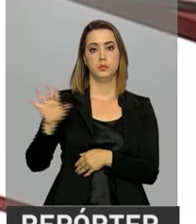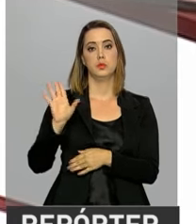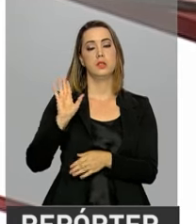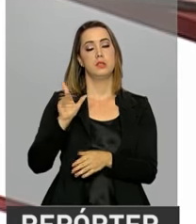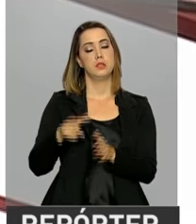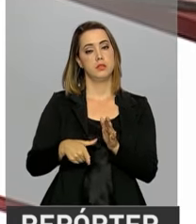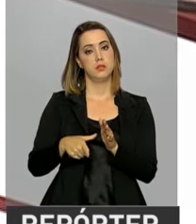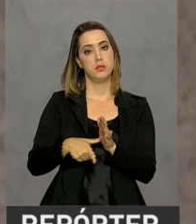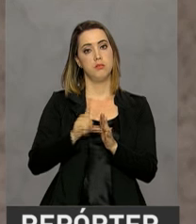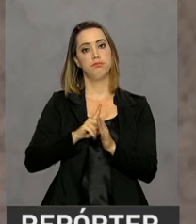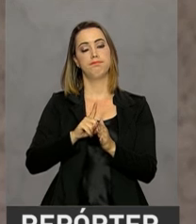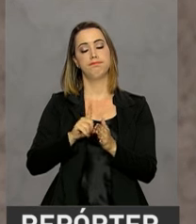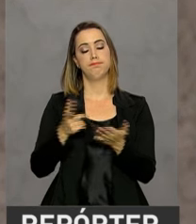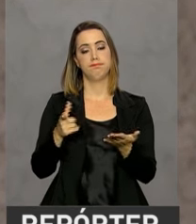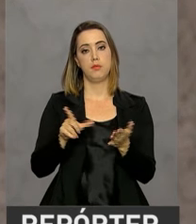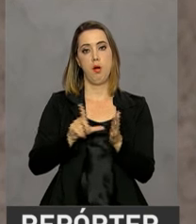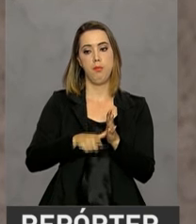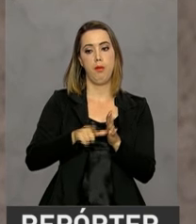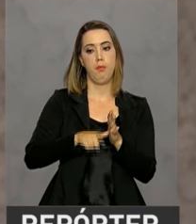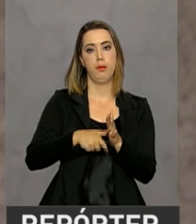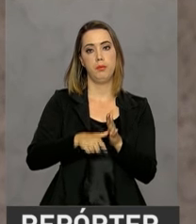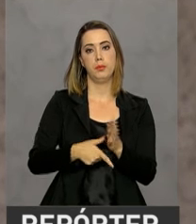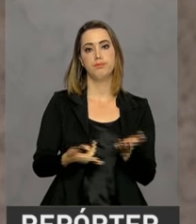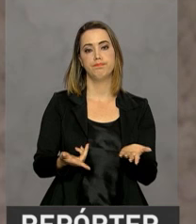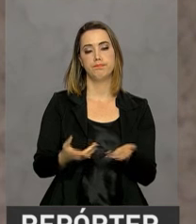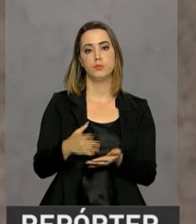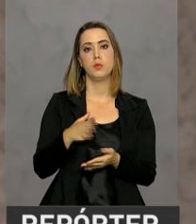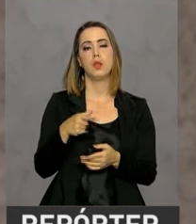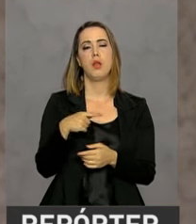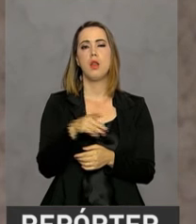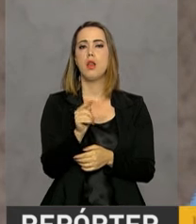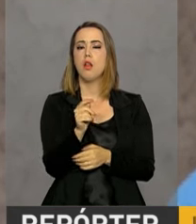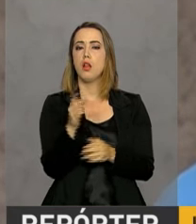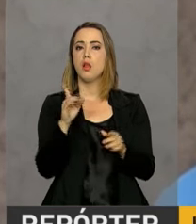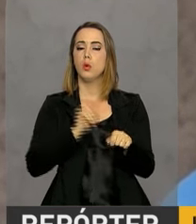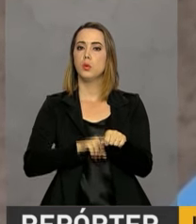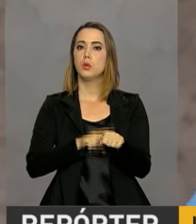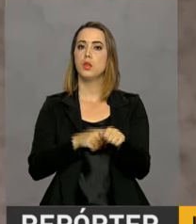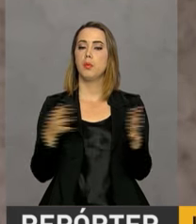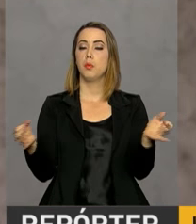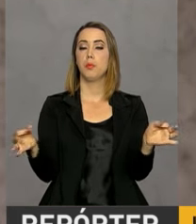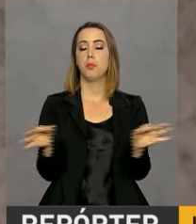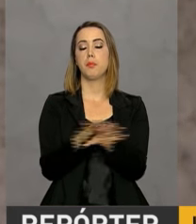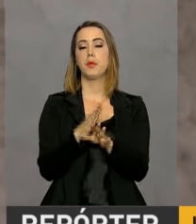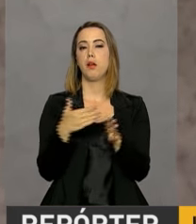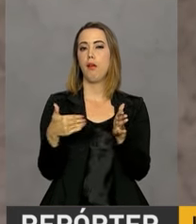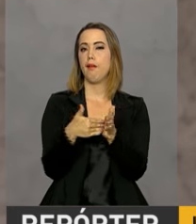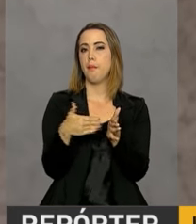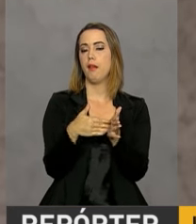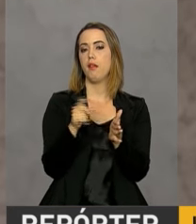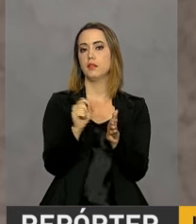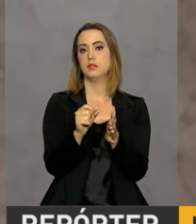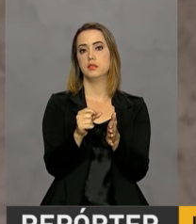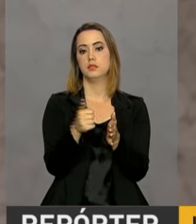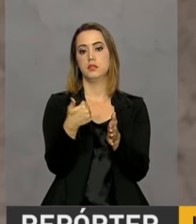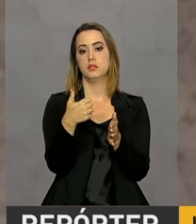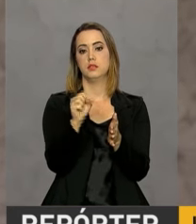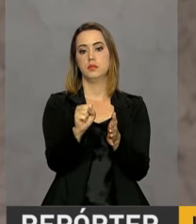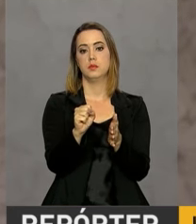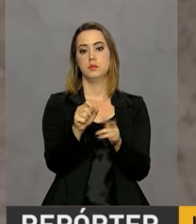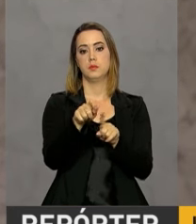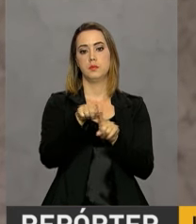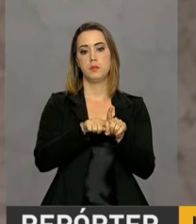estavam atrasados. Ela era previsto para terminar inicialmente em 18